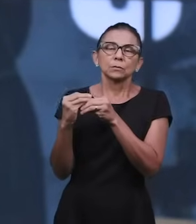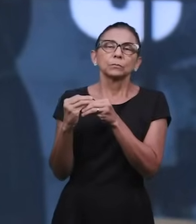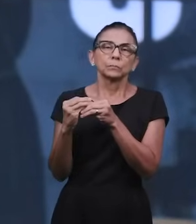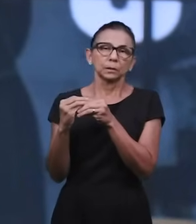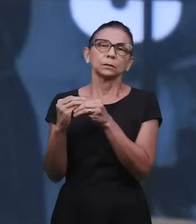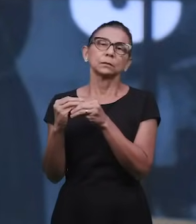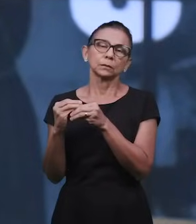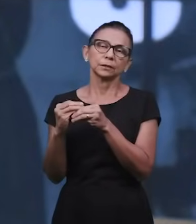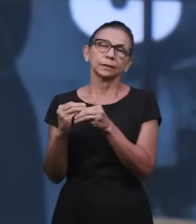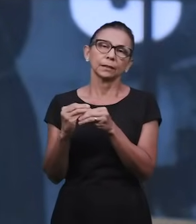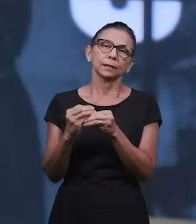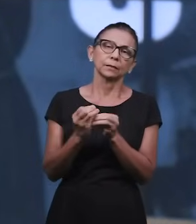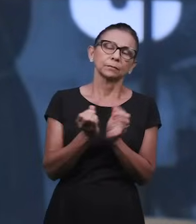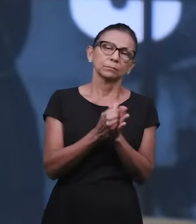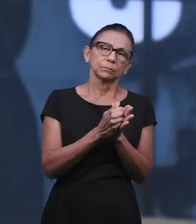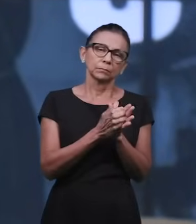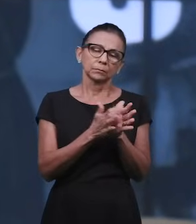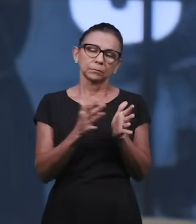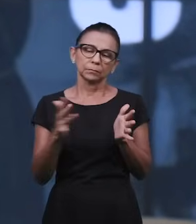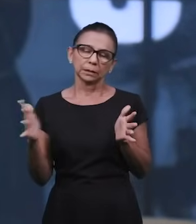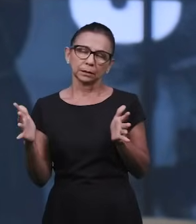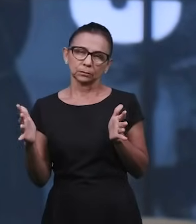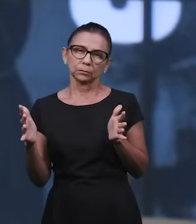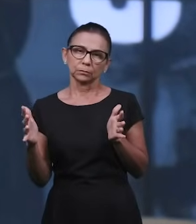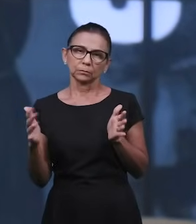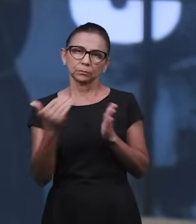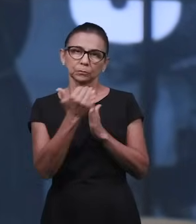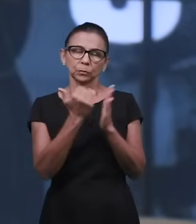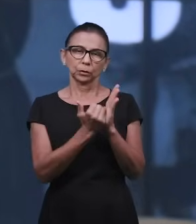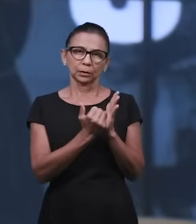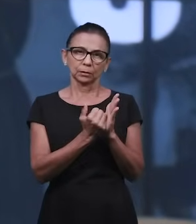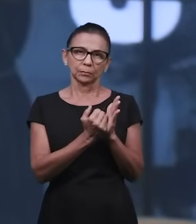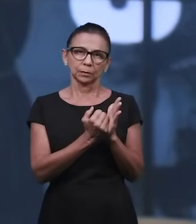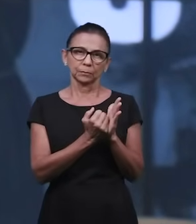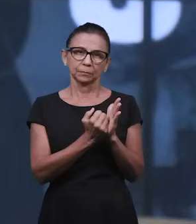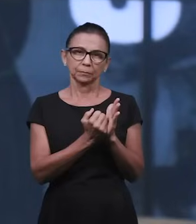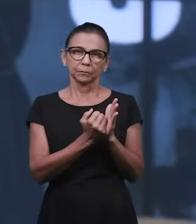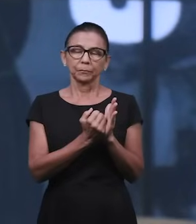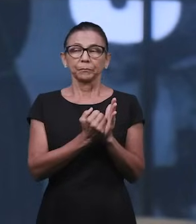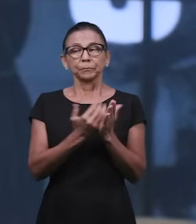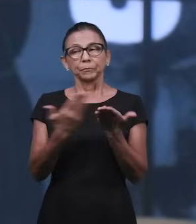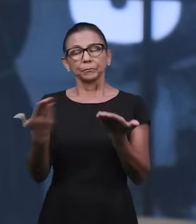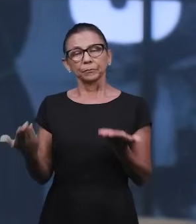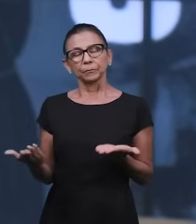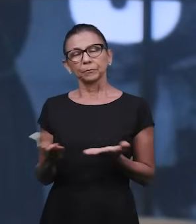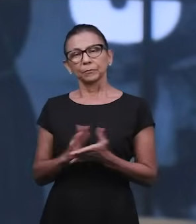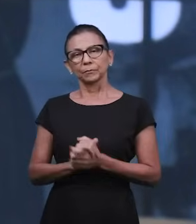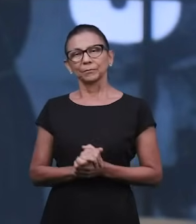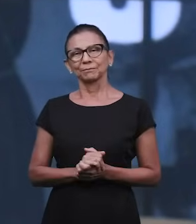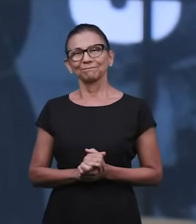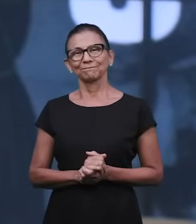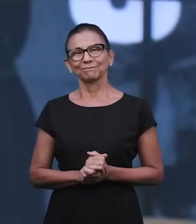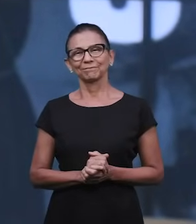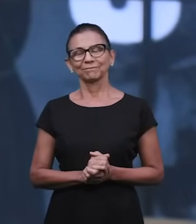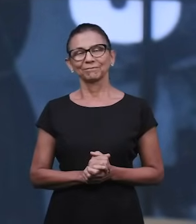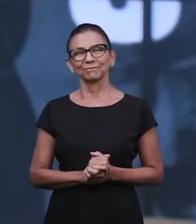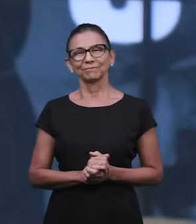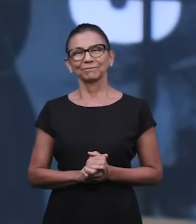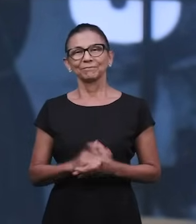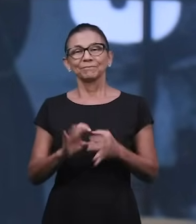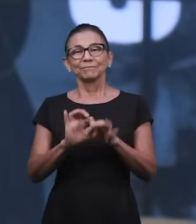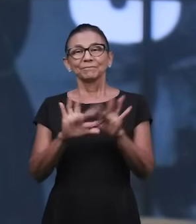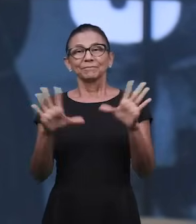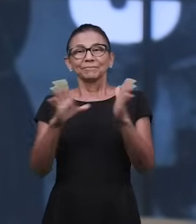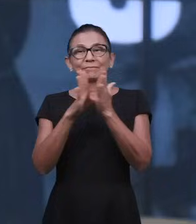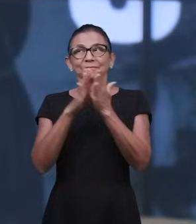ao longo desses 4 episódios. Meu querido, a palavra está junto de ti. Glória a Jesus. O livre acesso